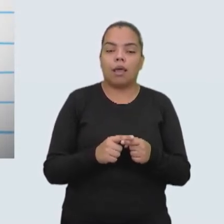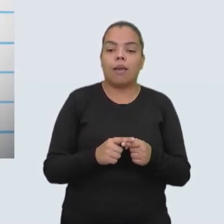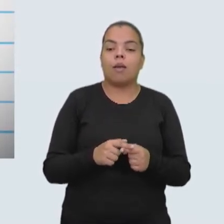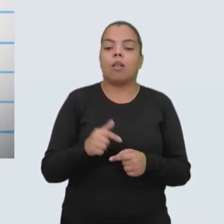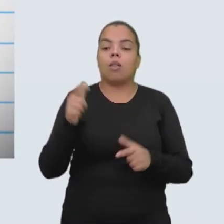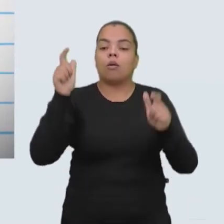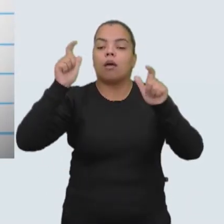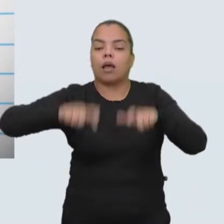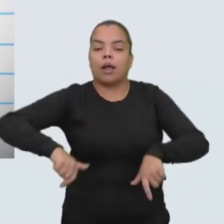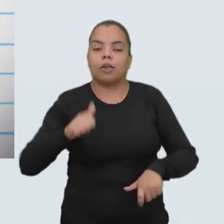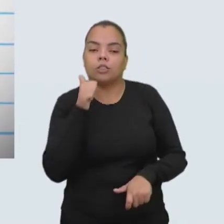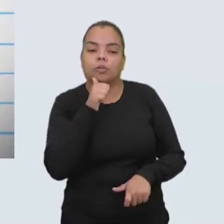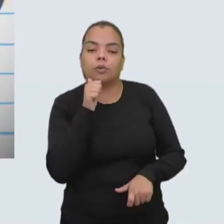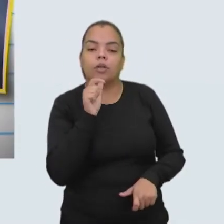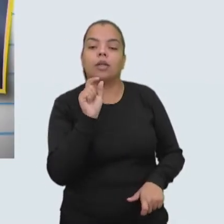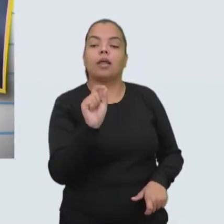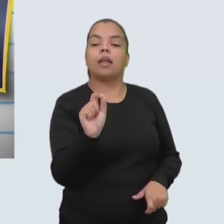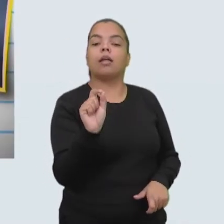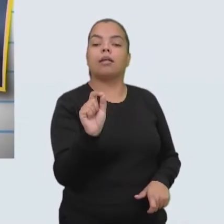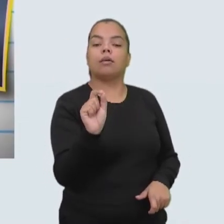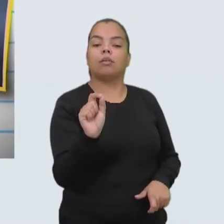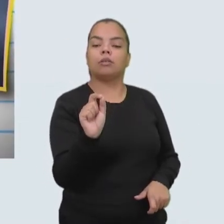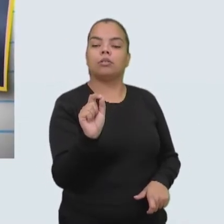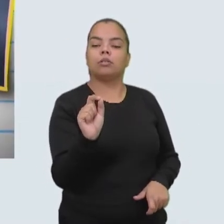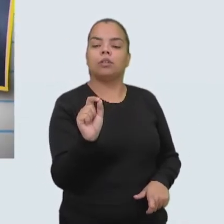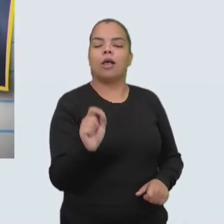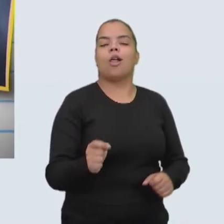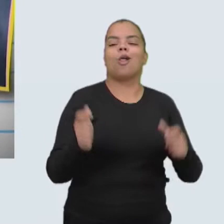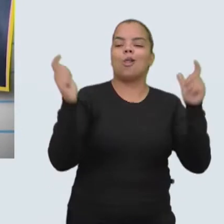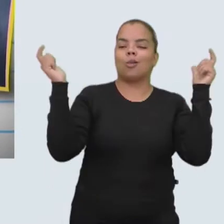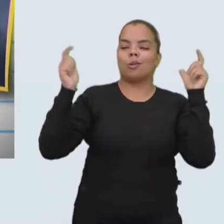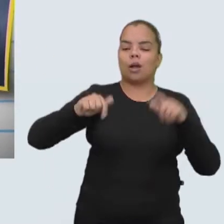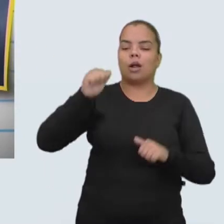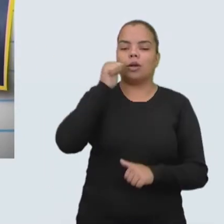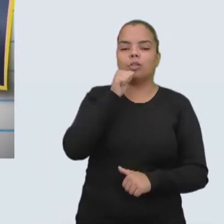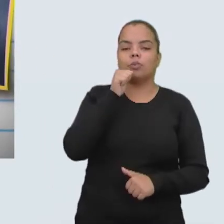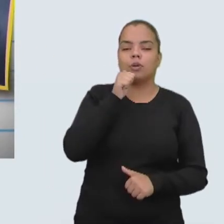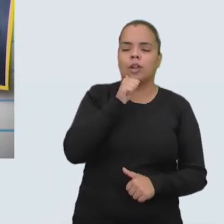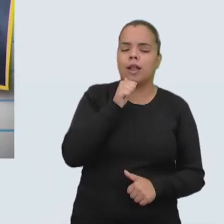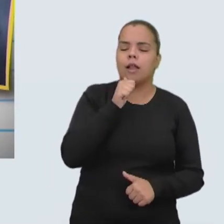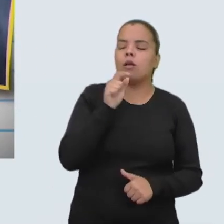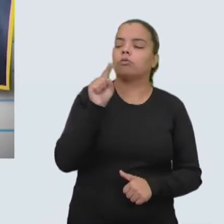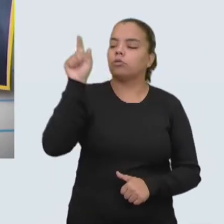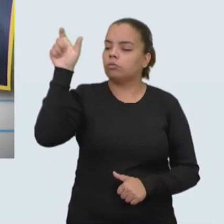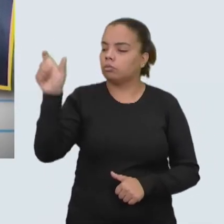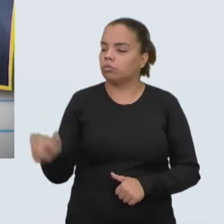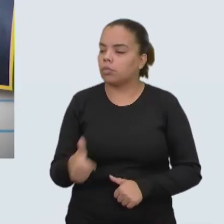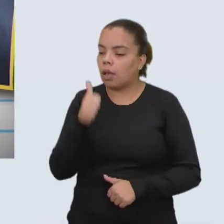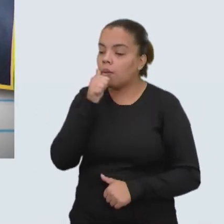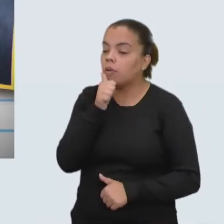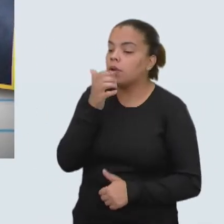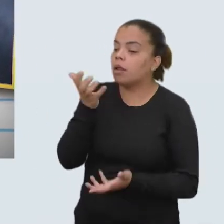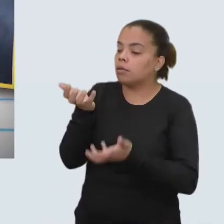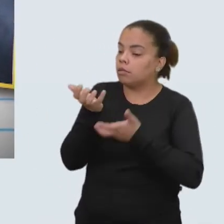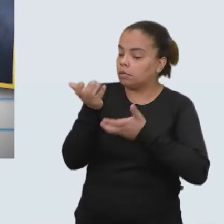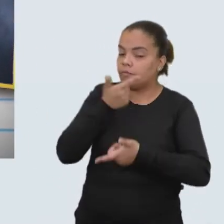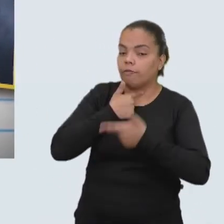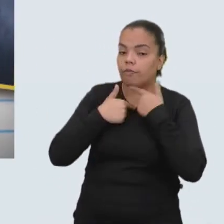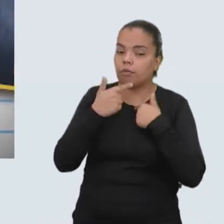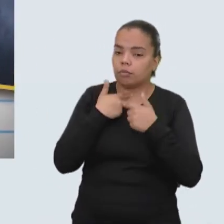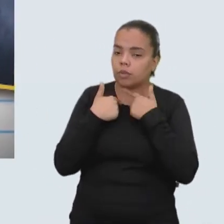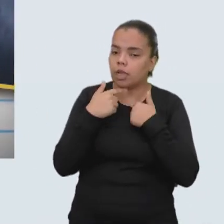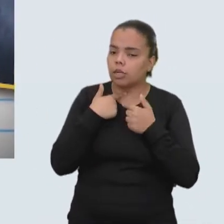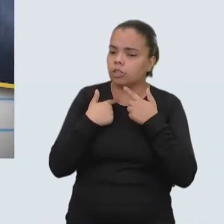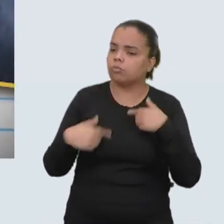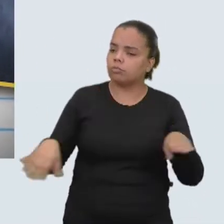de mulher, assim como lugar de qualquer pessoa, é onde ela quiser. Para isso, é necessário dar a todos os cidadãos igualdade de